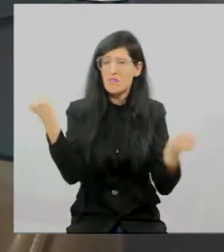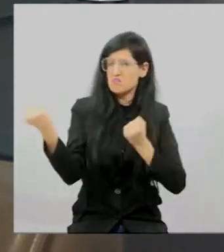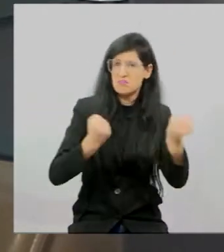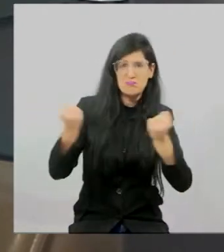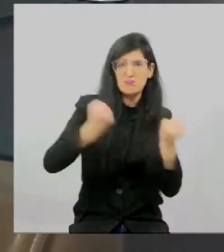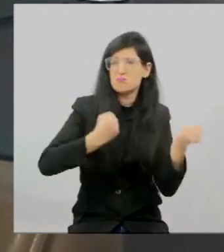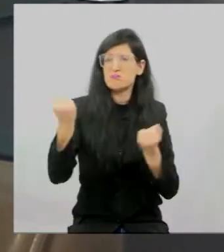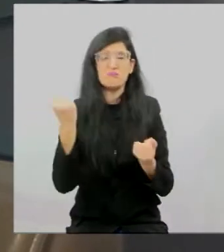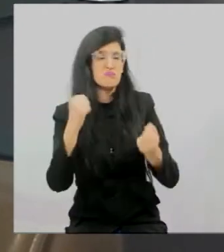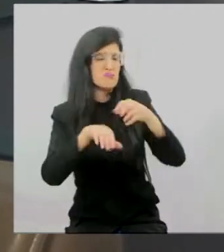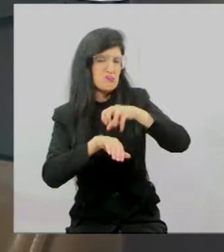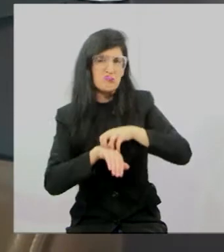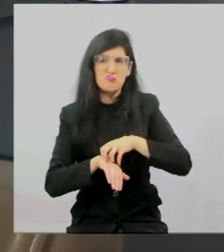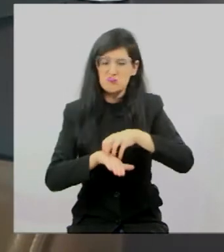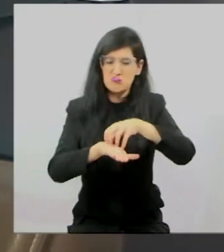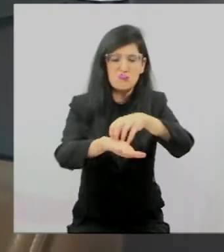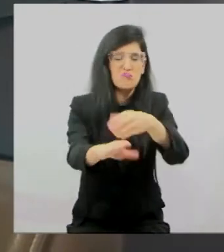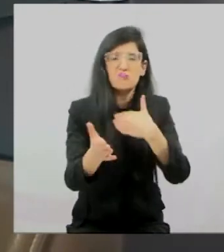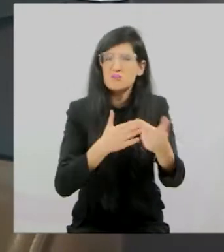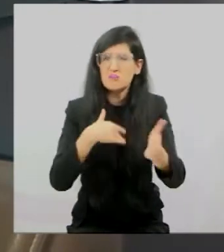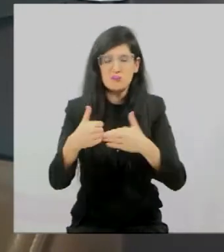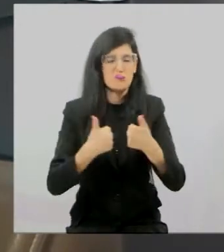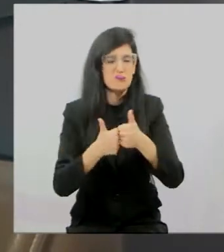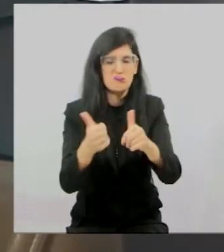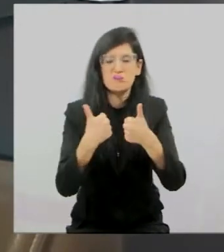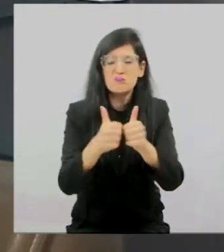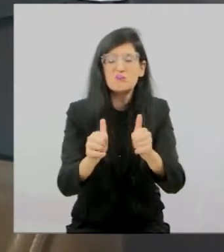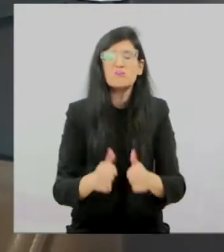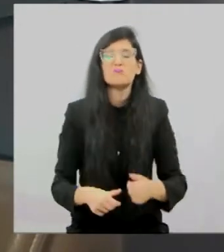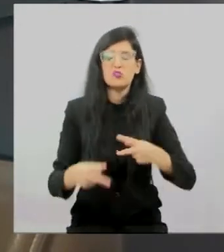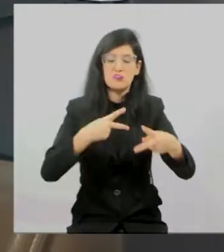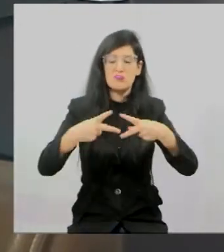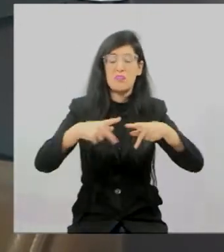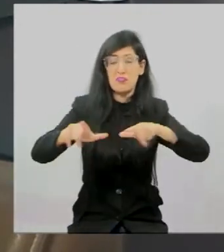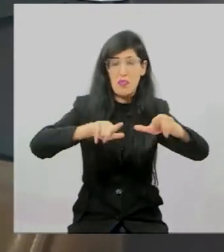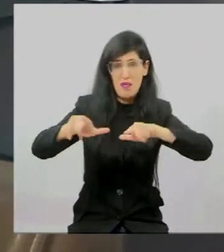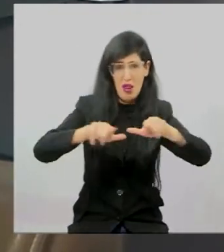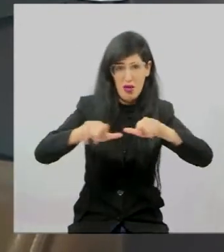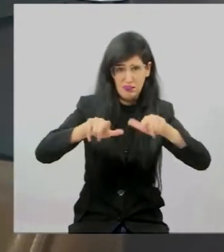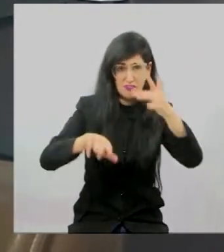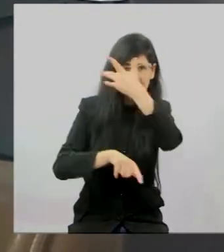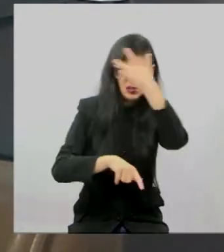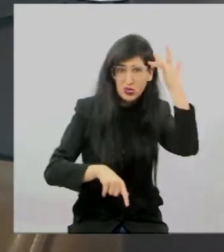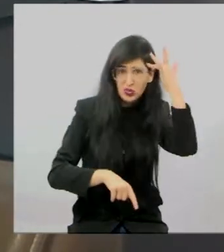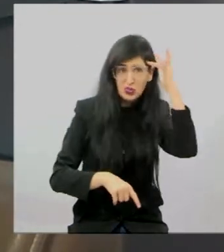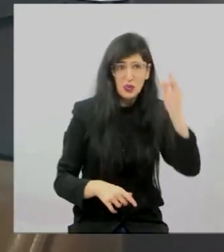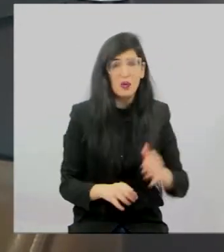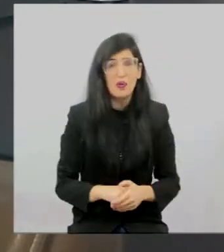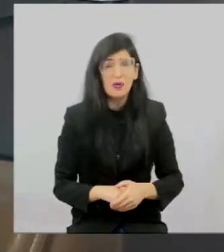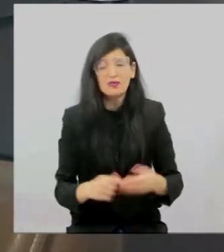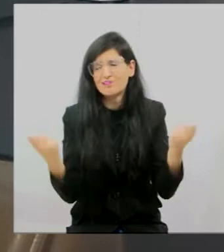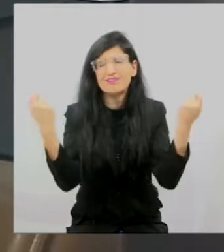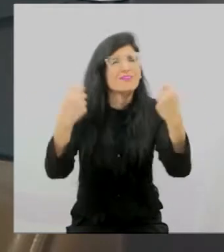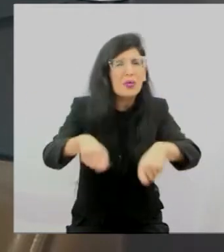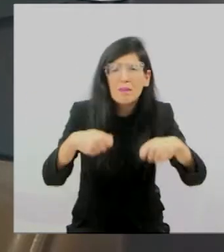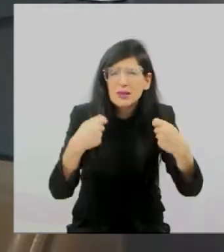essas marginais de Jacareí a São José dos Campos, sem precisar que as pessoas tenham que acessar a Via Dutra.